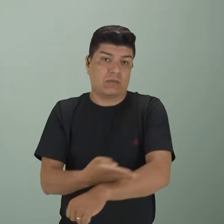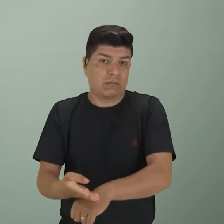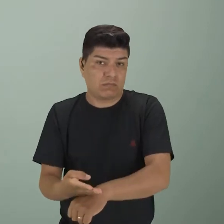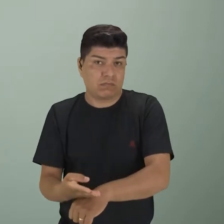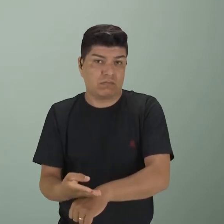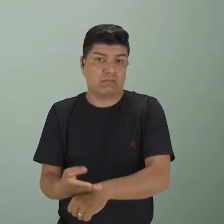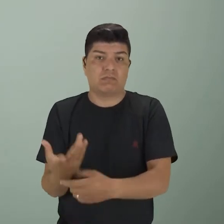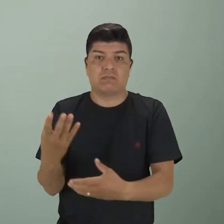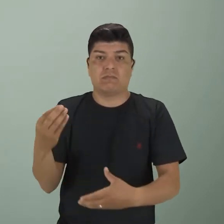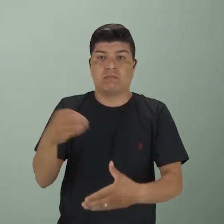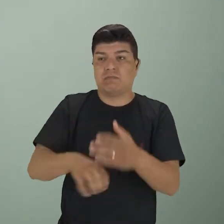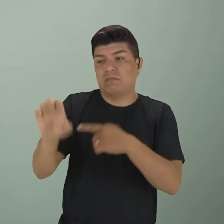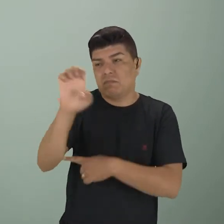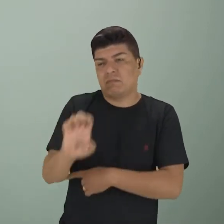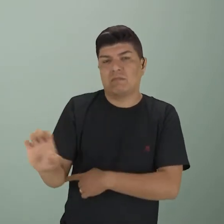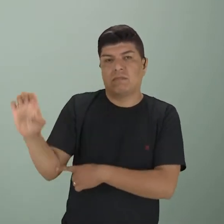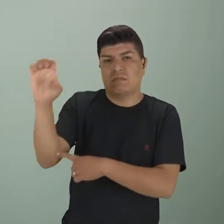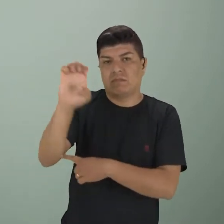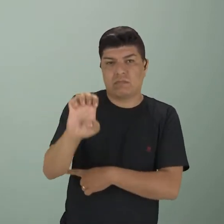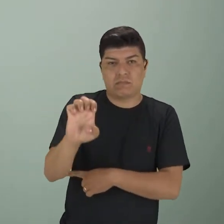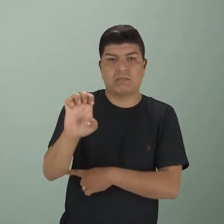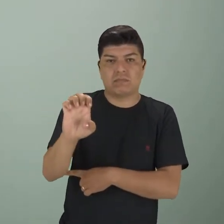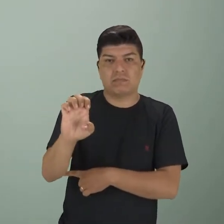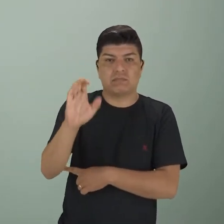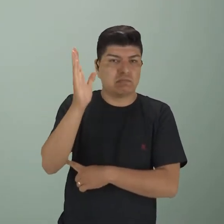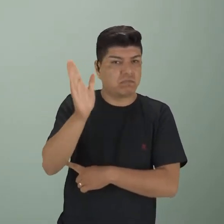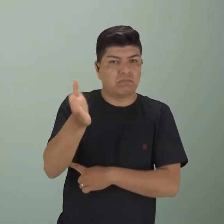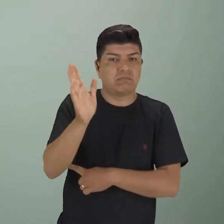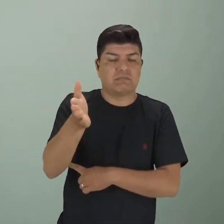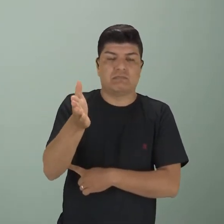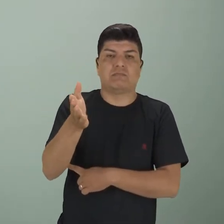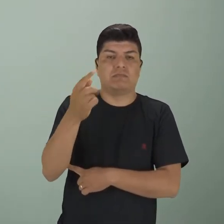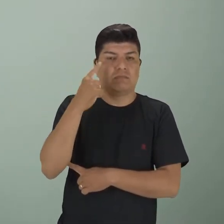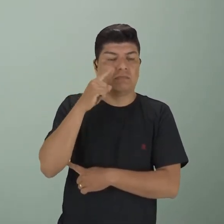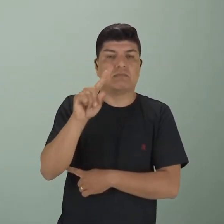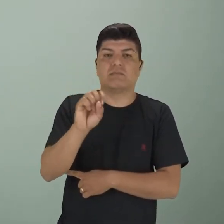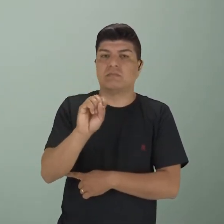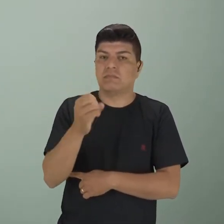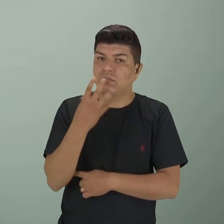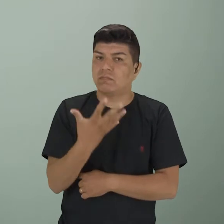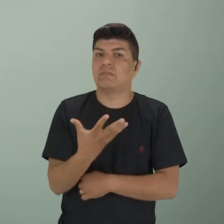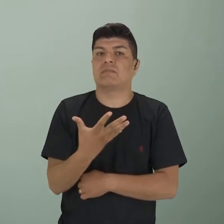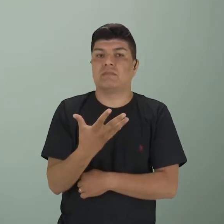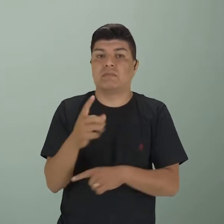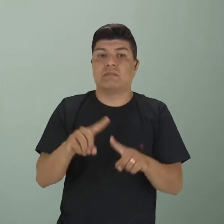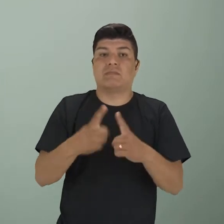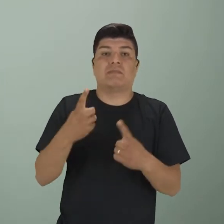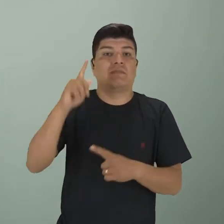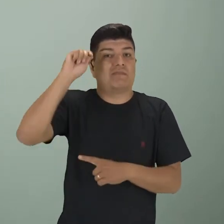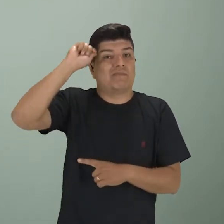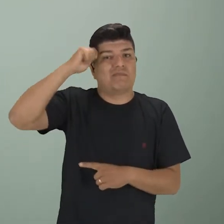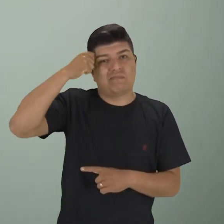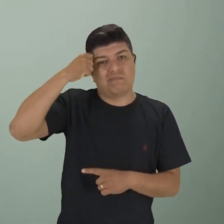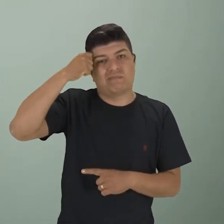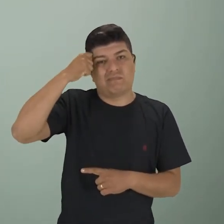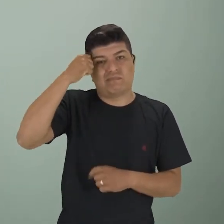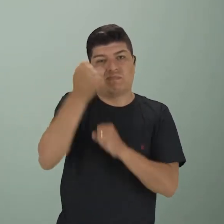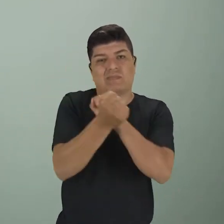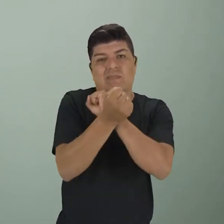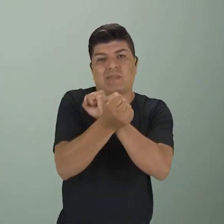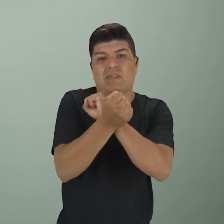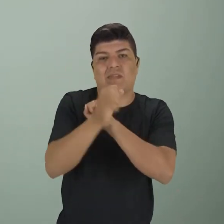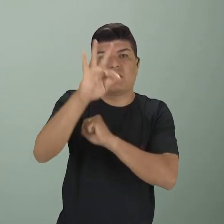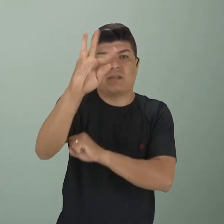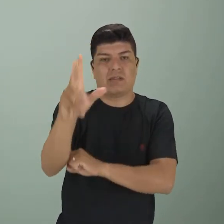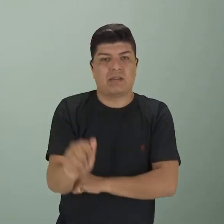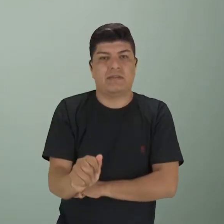tido como colonizador europeu, então por si só ele já tinha o seu mérito, né? E o negro, infelizmente, era o escravo